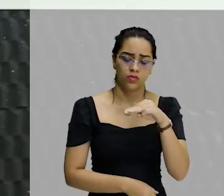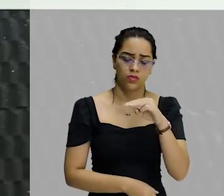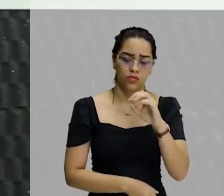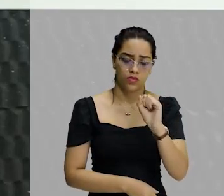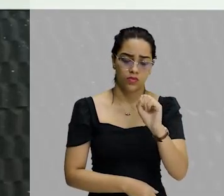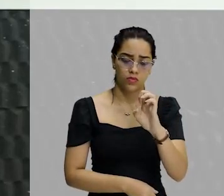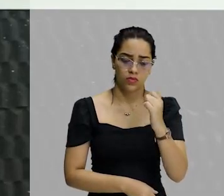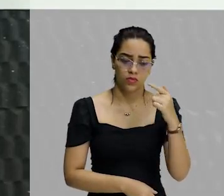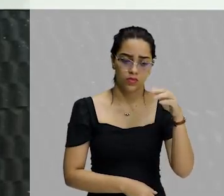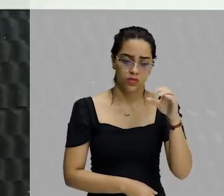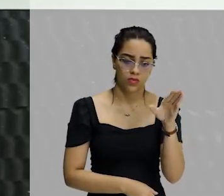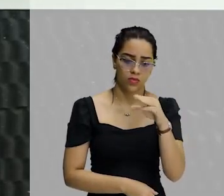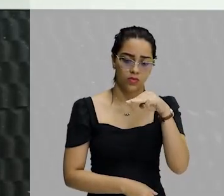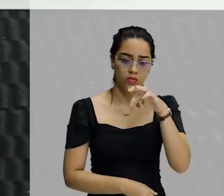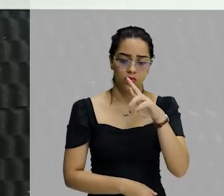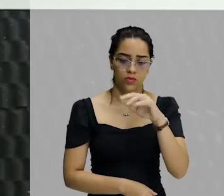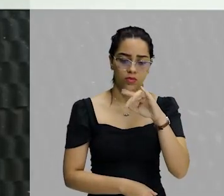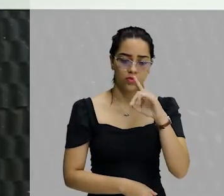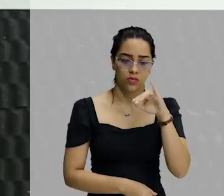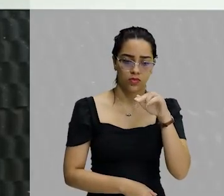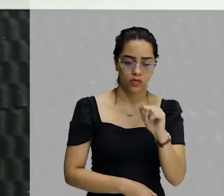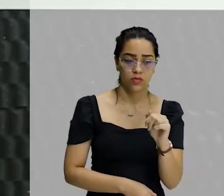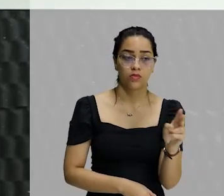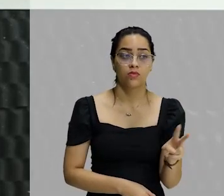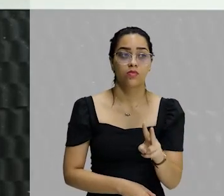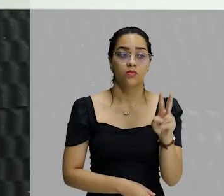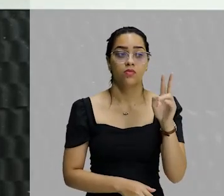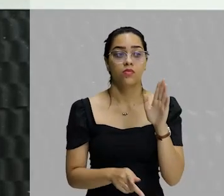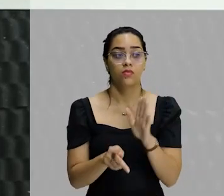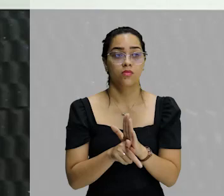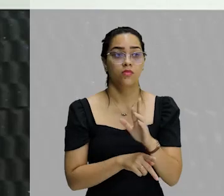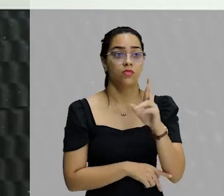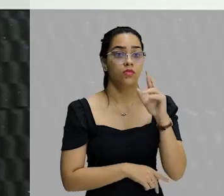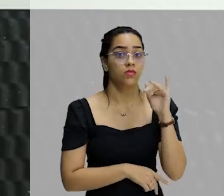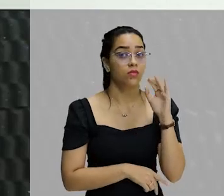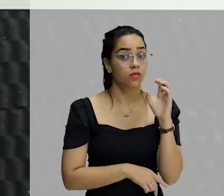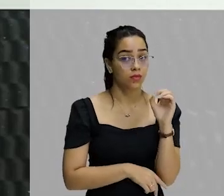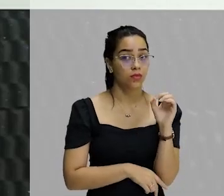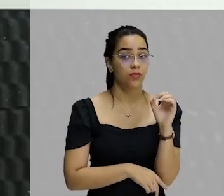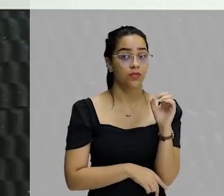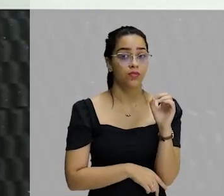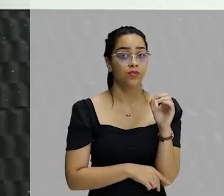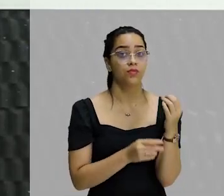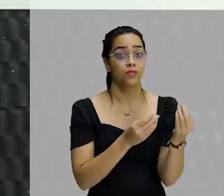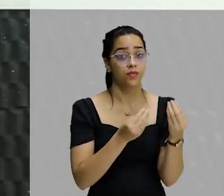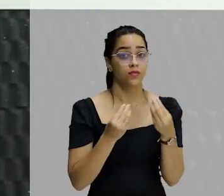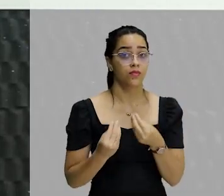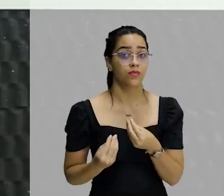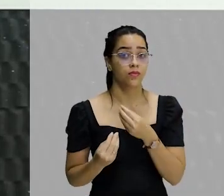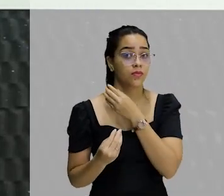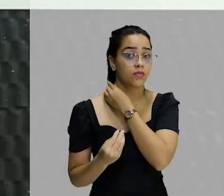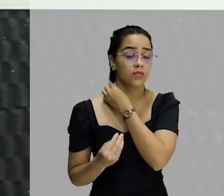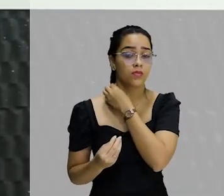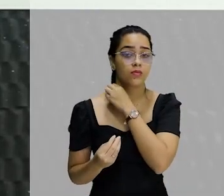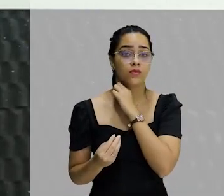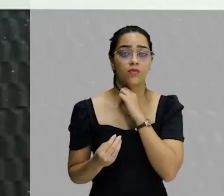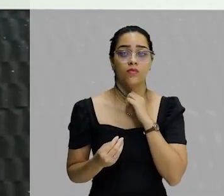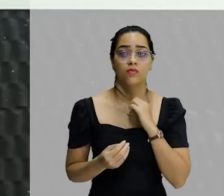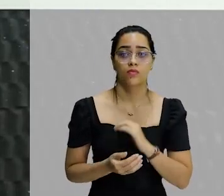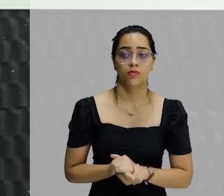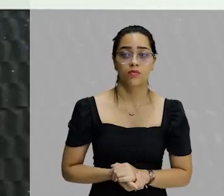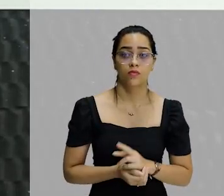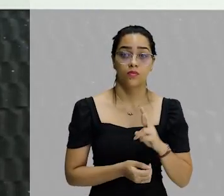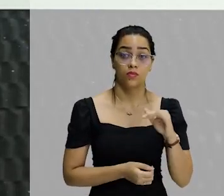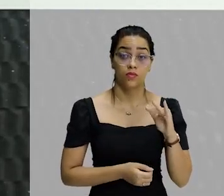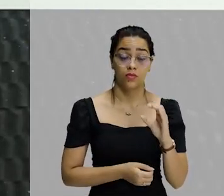Turminha, olha só. Esse valor bem aqui é o valor do raio, ó, que ele me deu. O raio